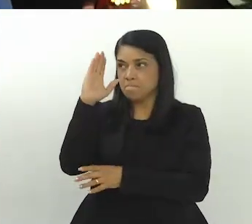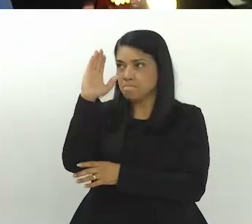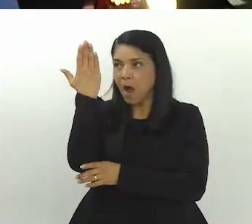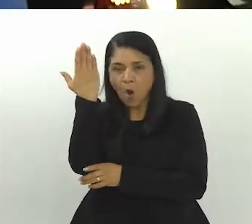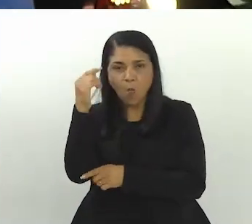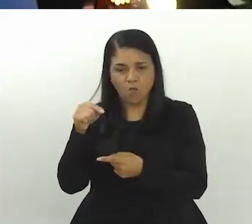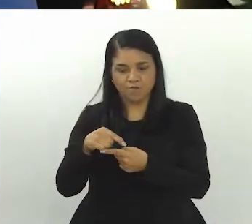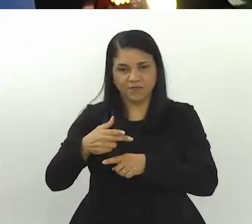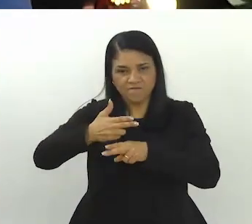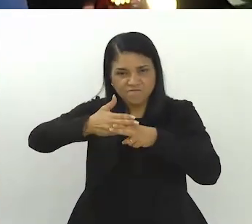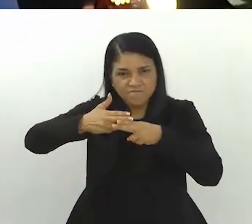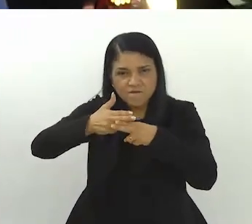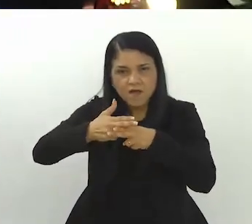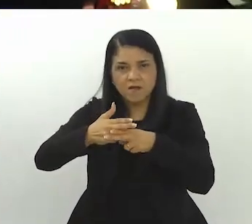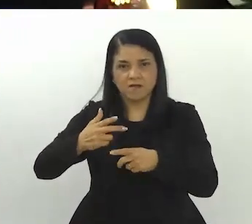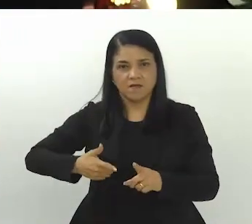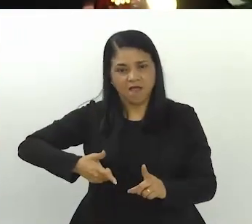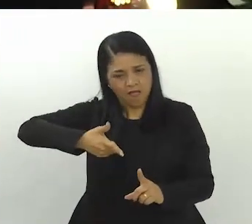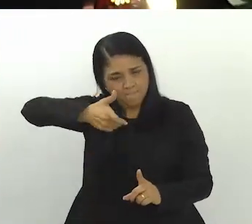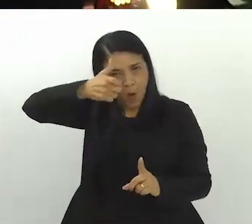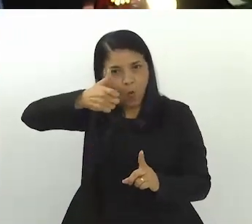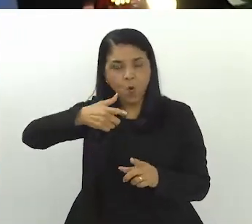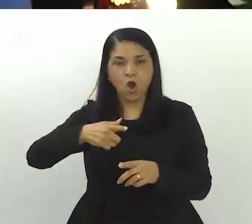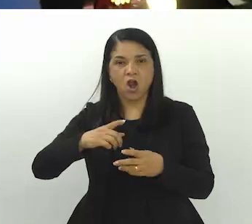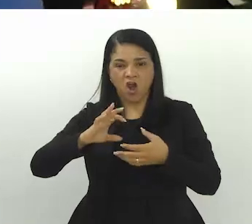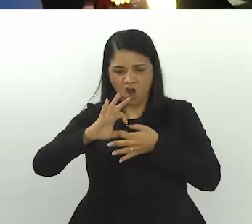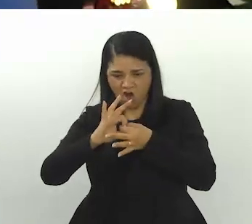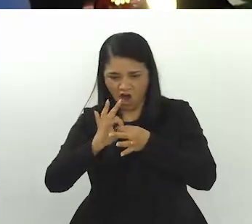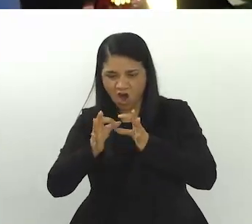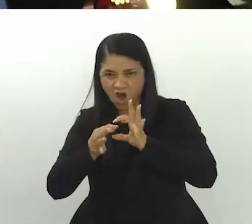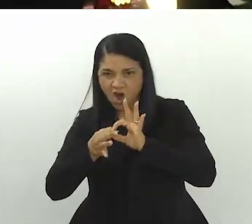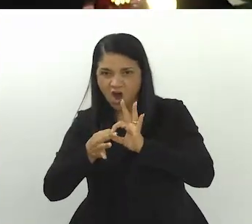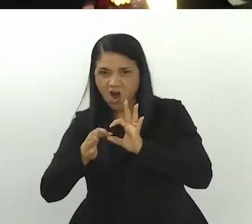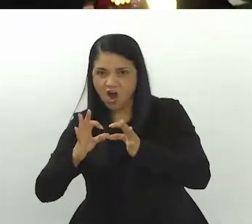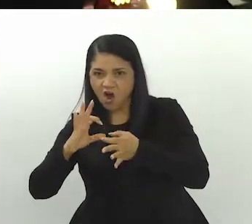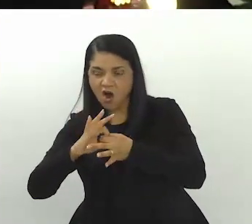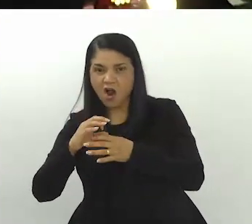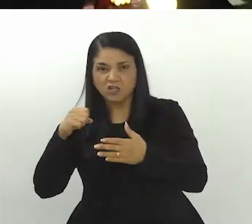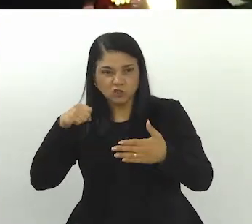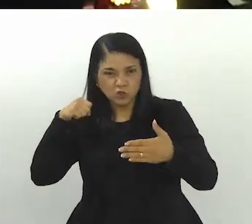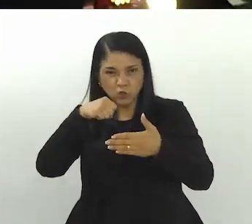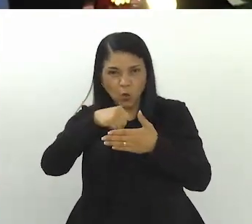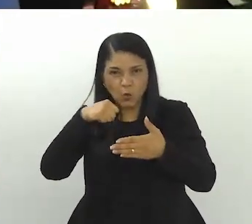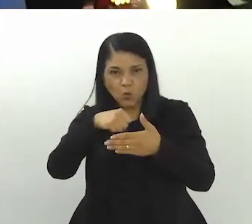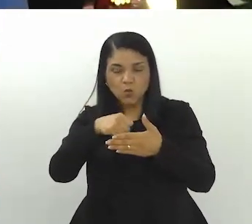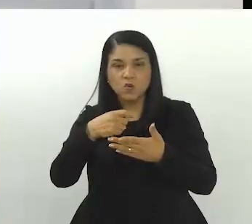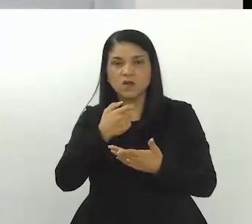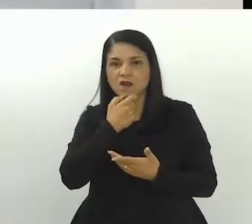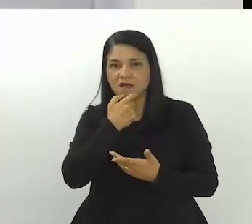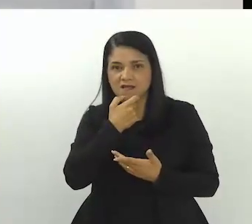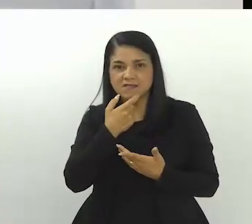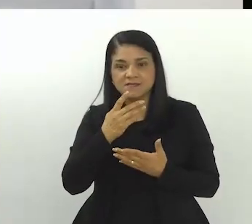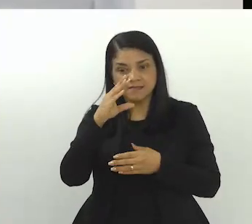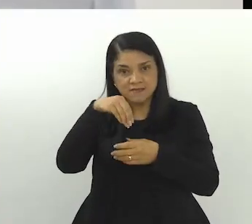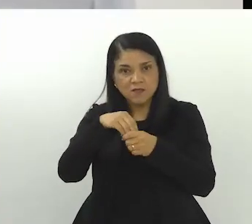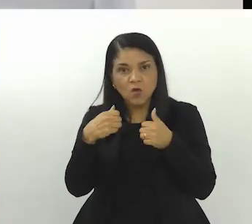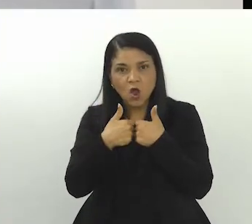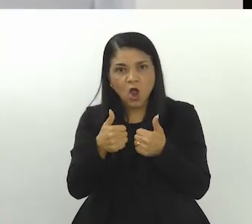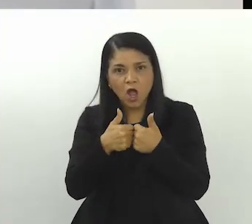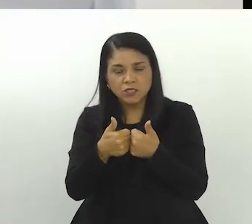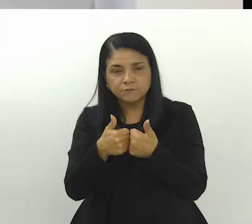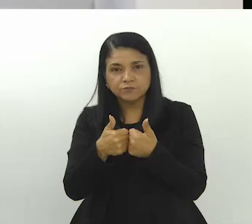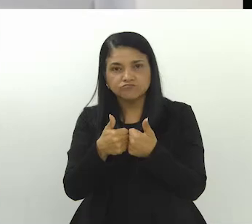paus, levam facas, armas de fogo, correntes, soco inglês dentro dos ônibus. Ou quando não estão